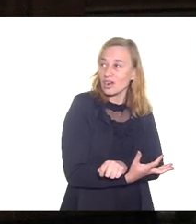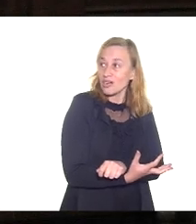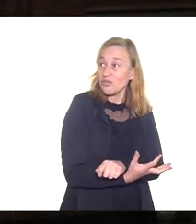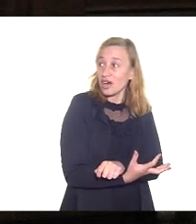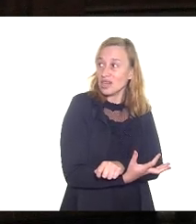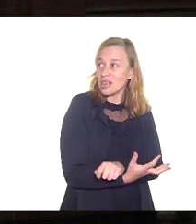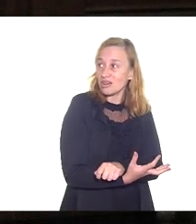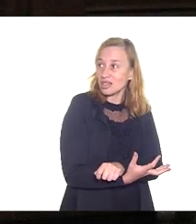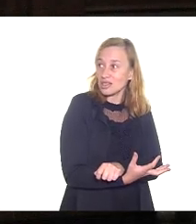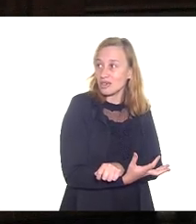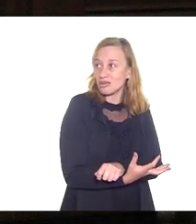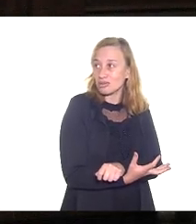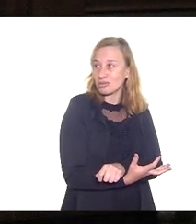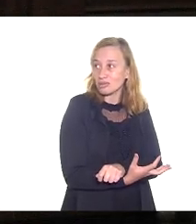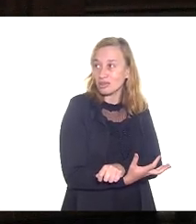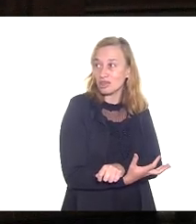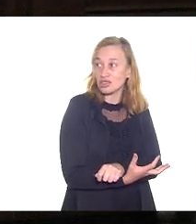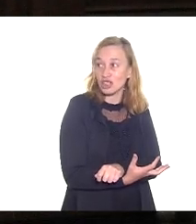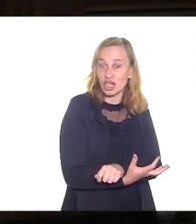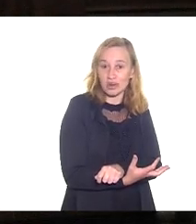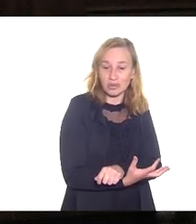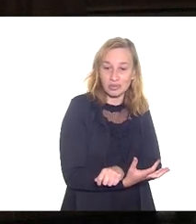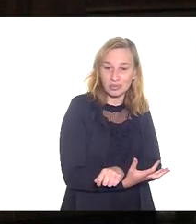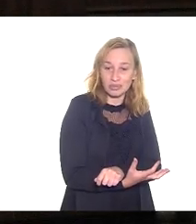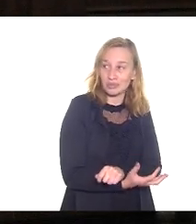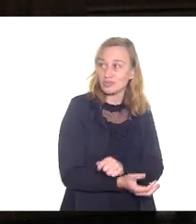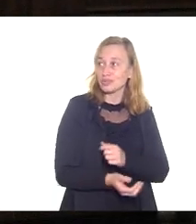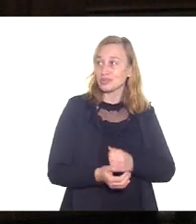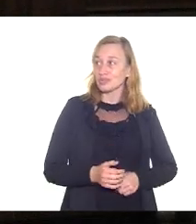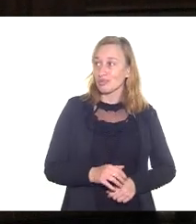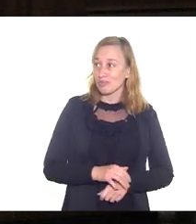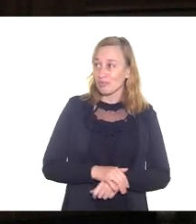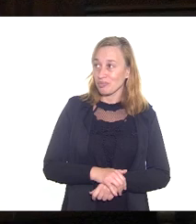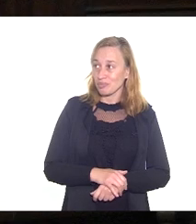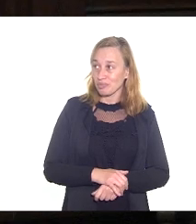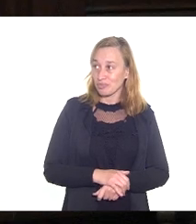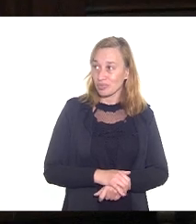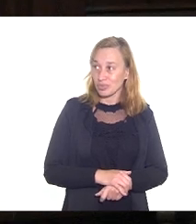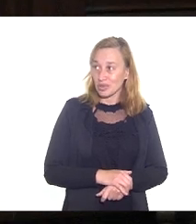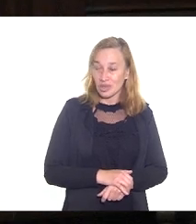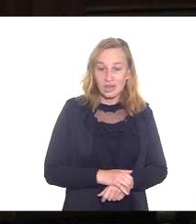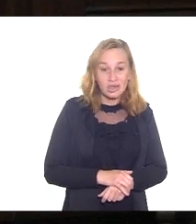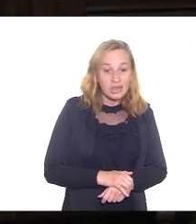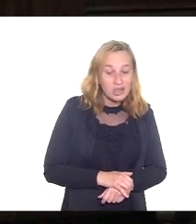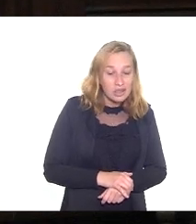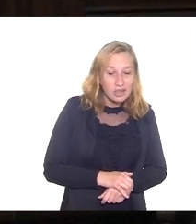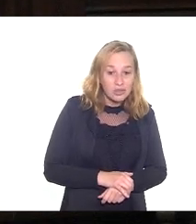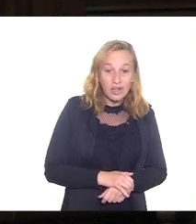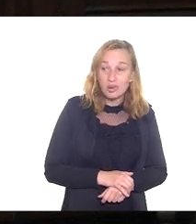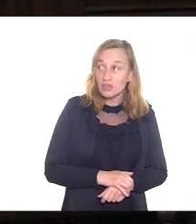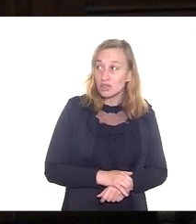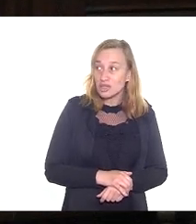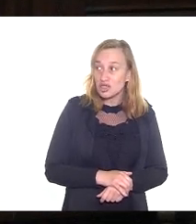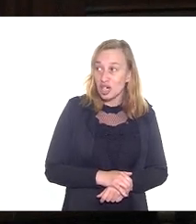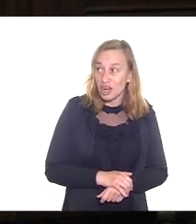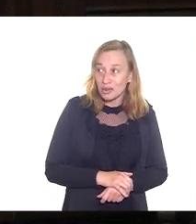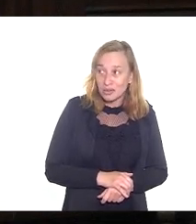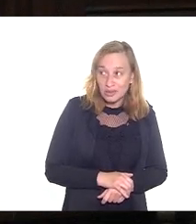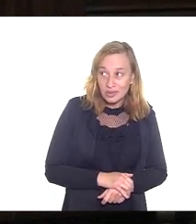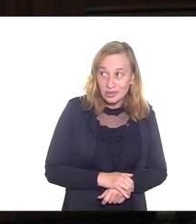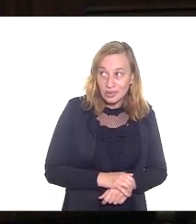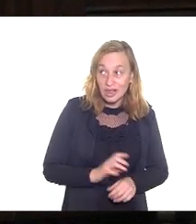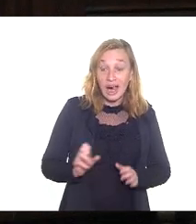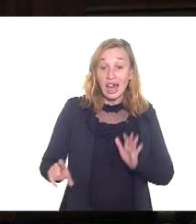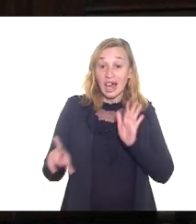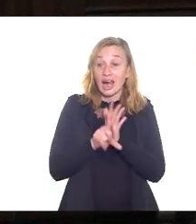É uma modalidade que já se praticou, mas que voltou à tona com a Lei